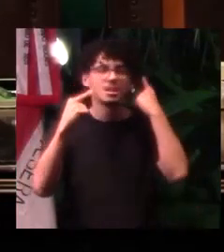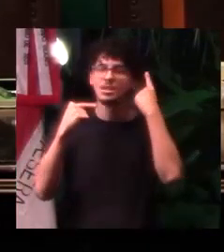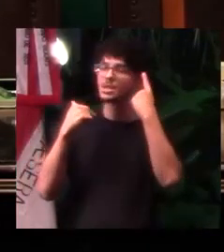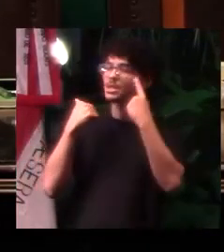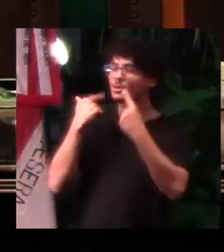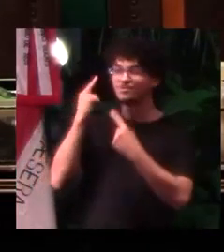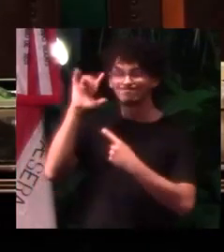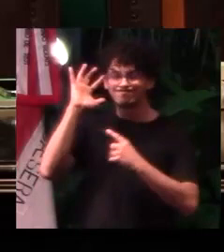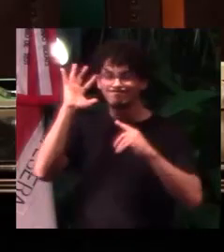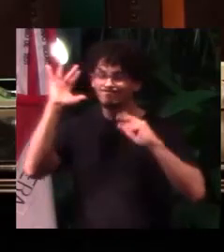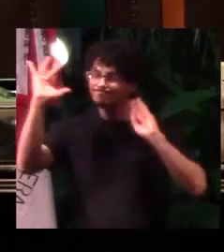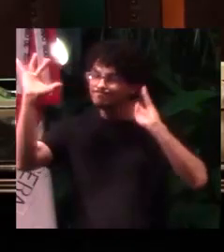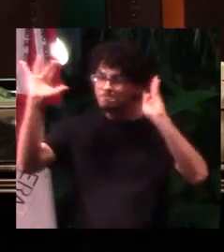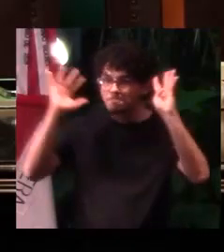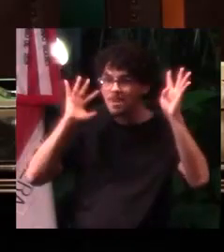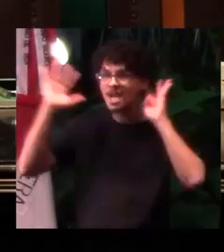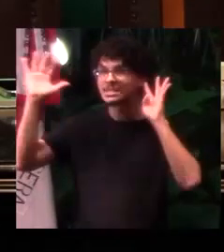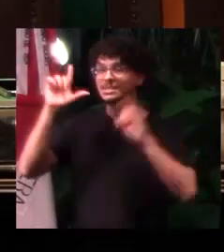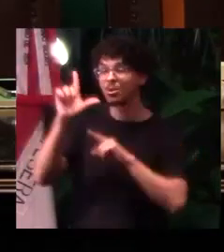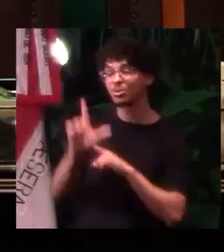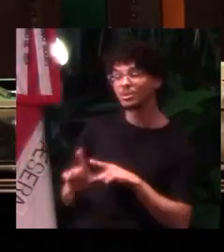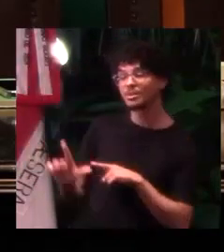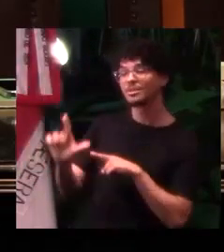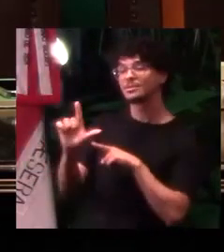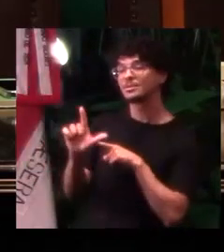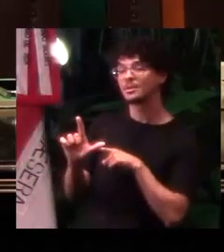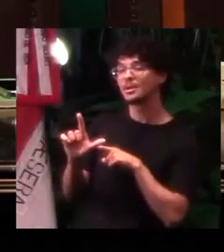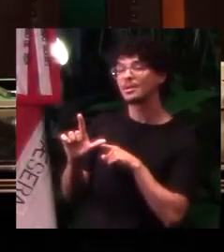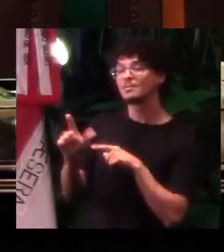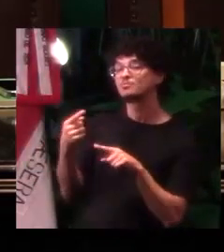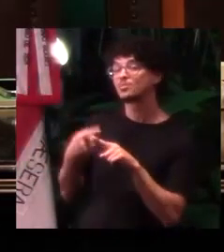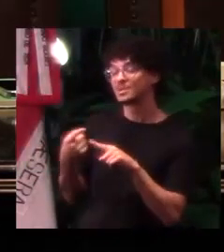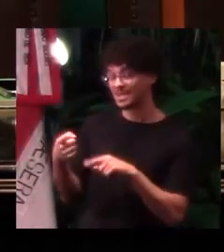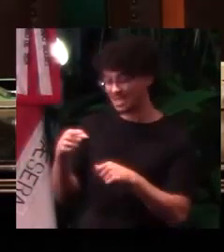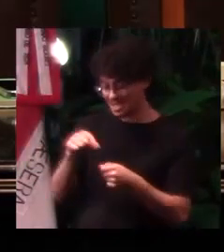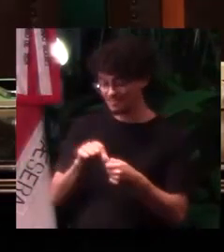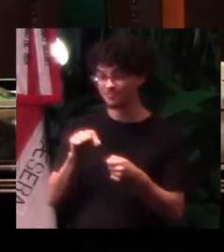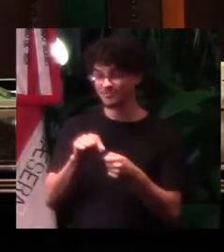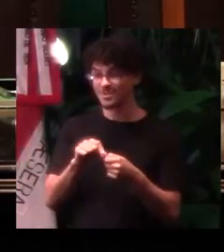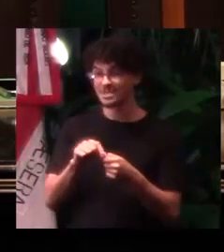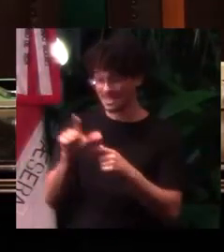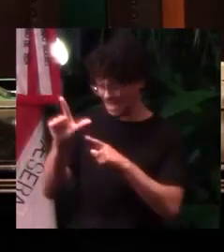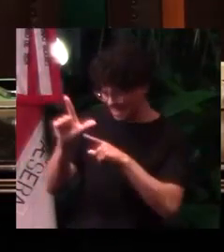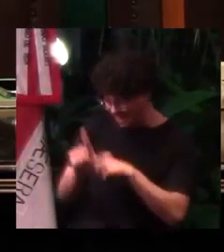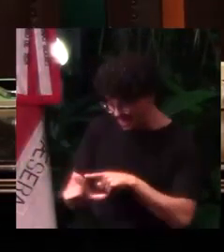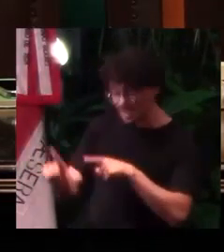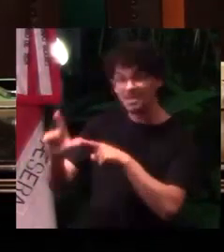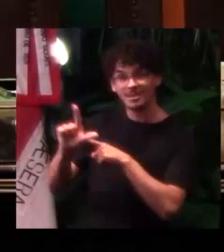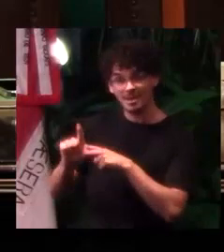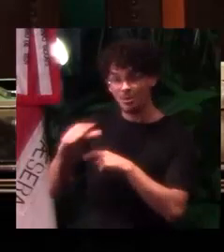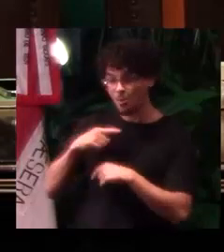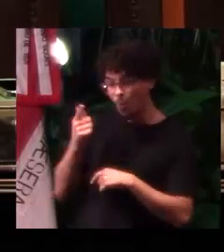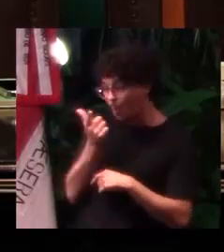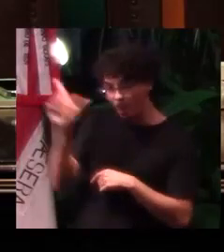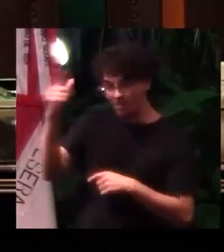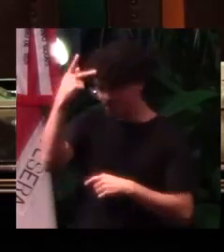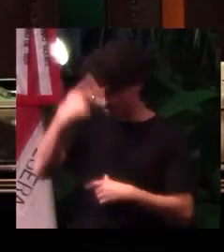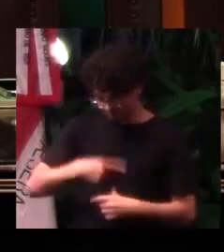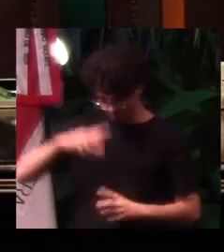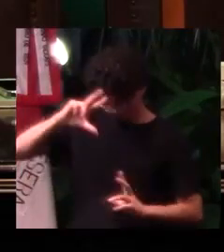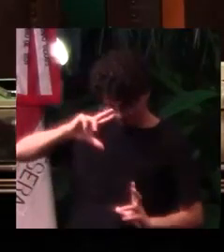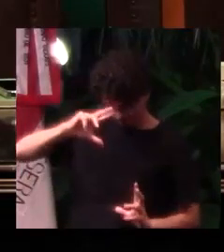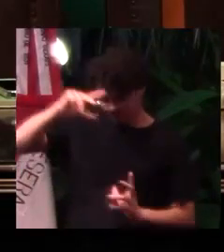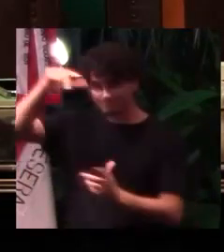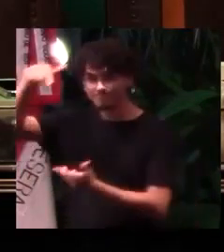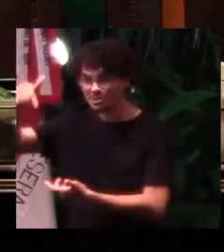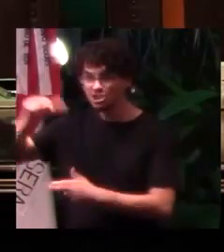que ele vivia, que fazia com que ele, literalmente, se tornasse outro que ele não era.